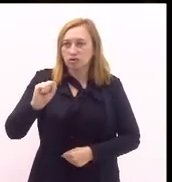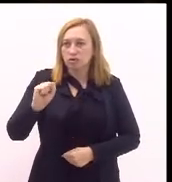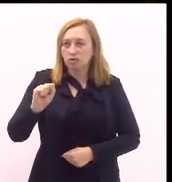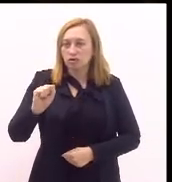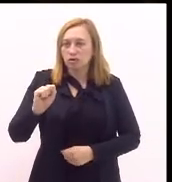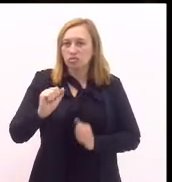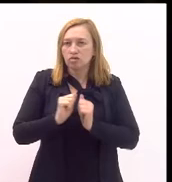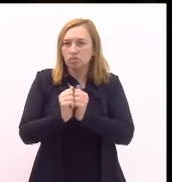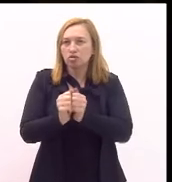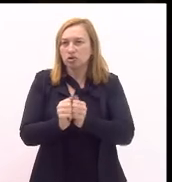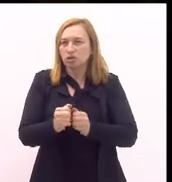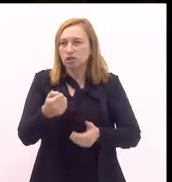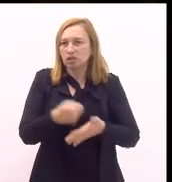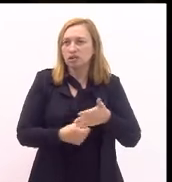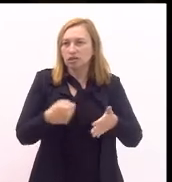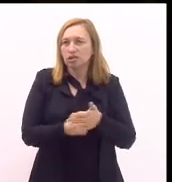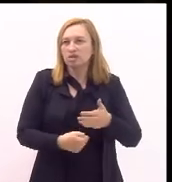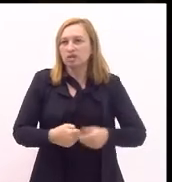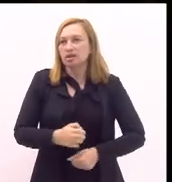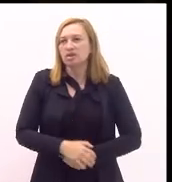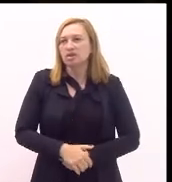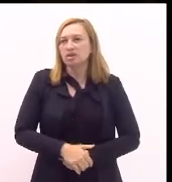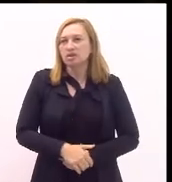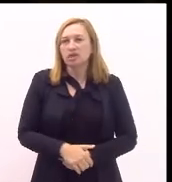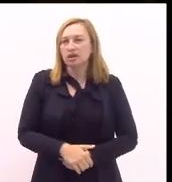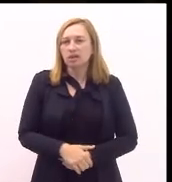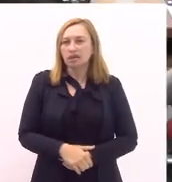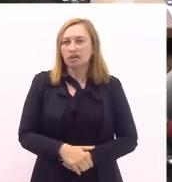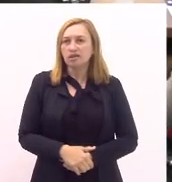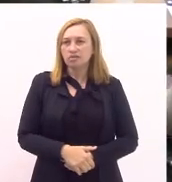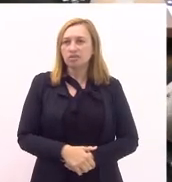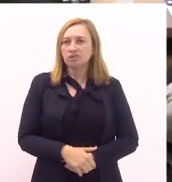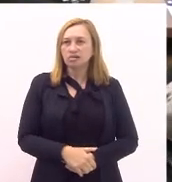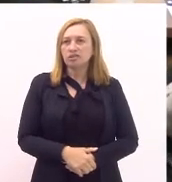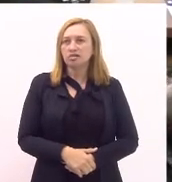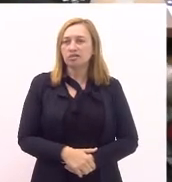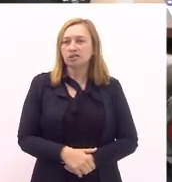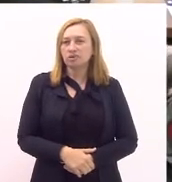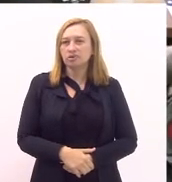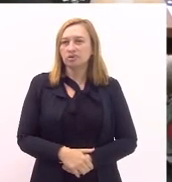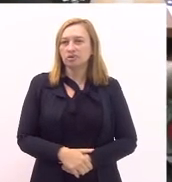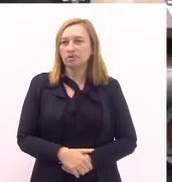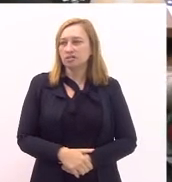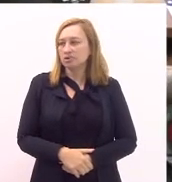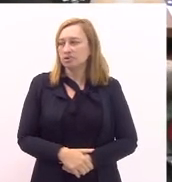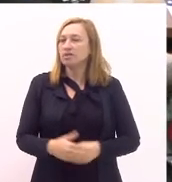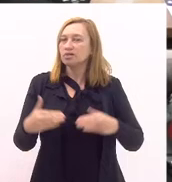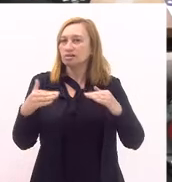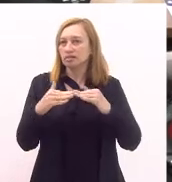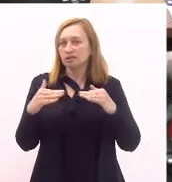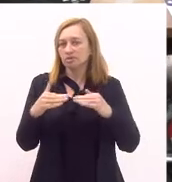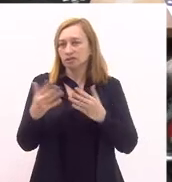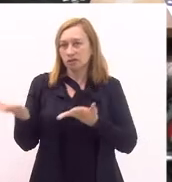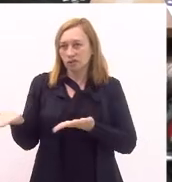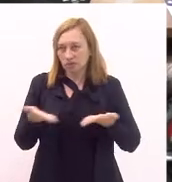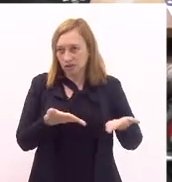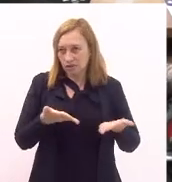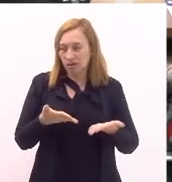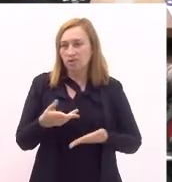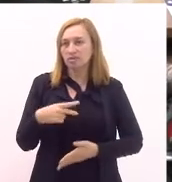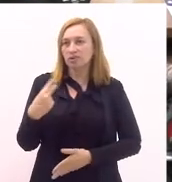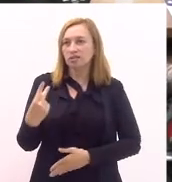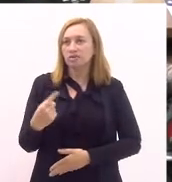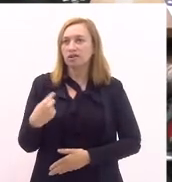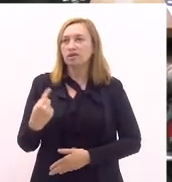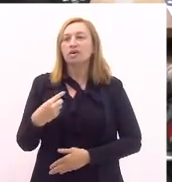vocês e vamos juntos nessa luta E aí eu queria combinar convidar que a